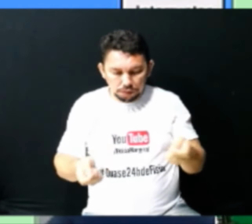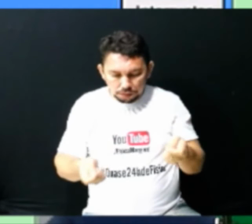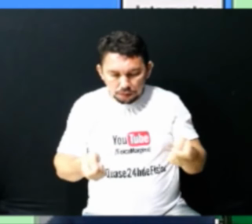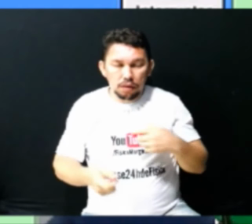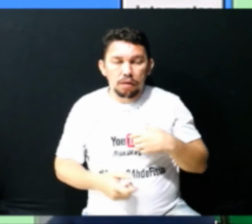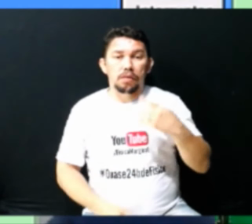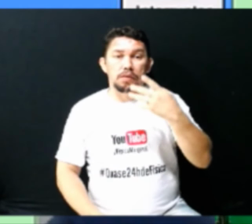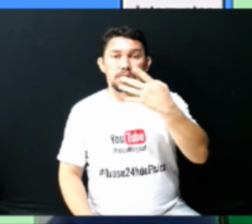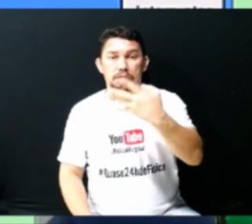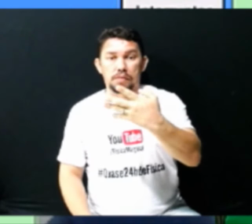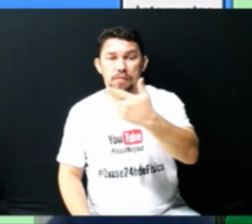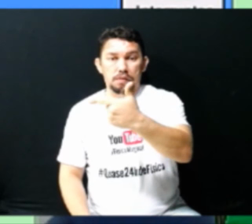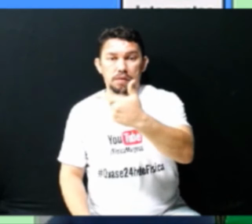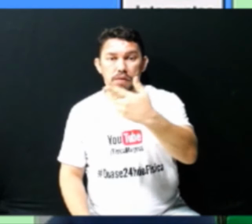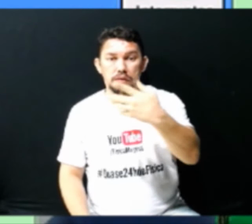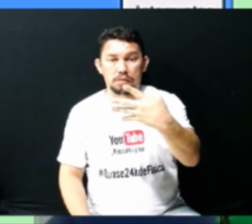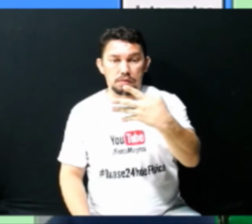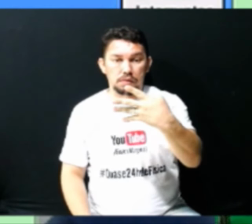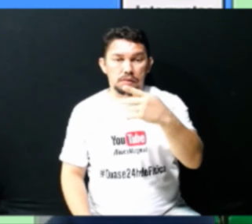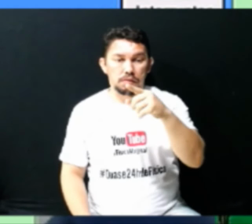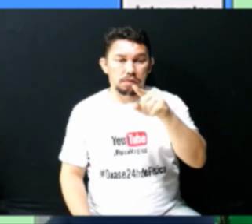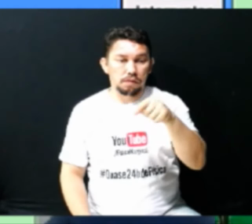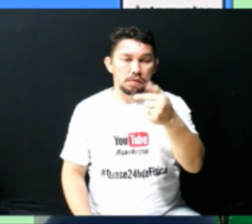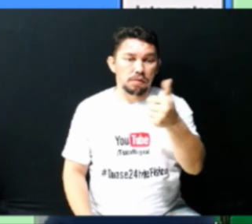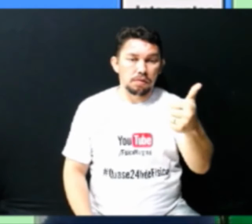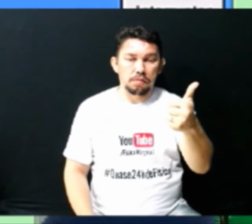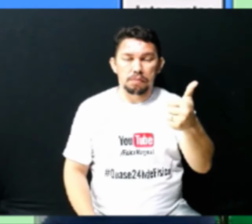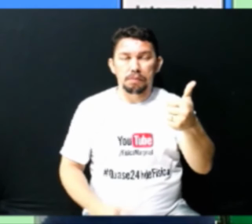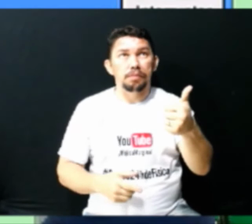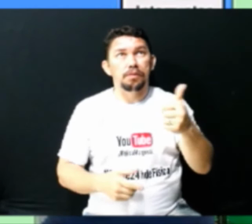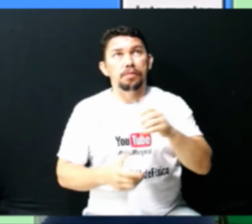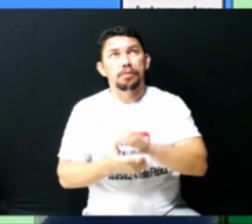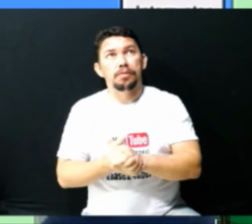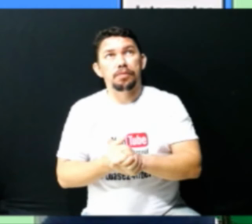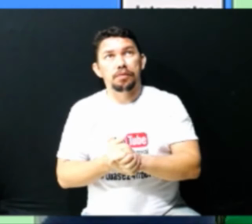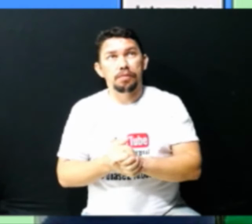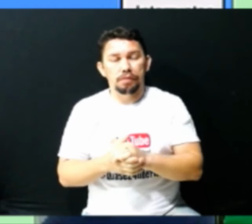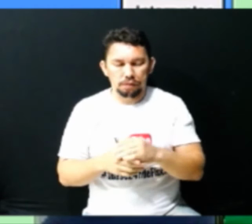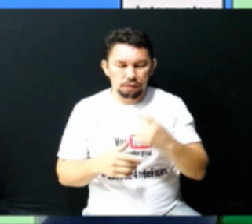24,71. Mas eu digitei 25. Mudar a tensão. Deixa eu botar 25 de novo aqui.